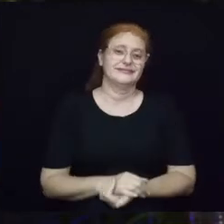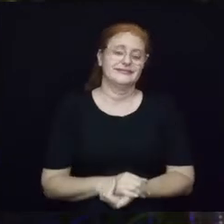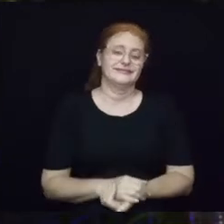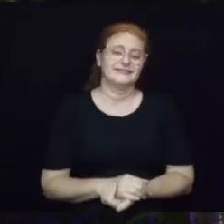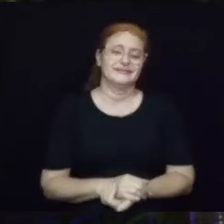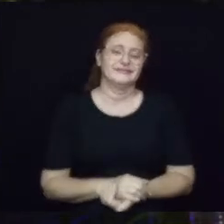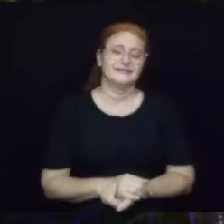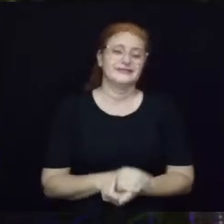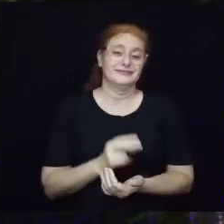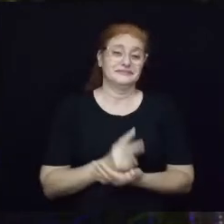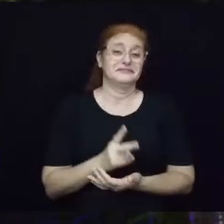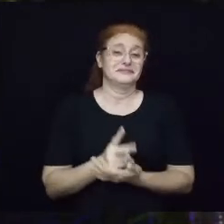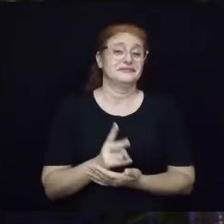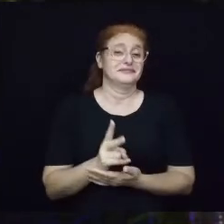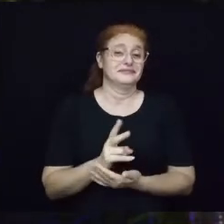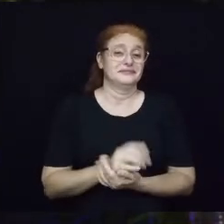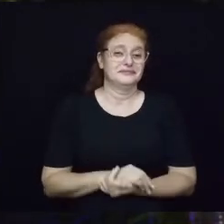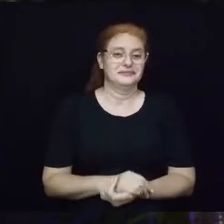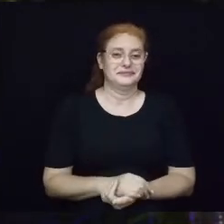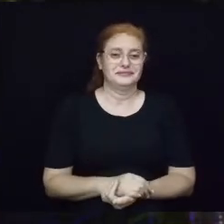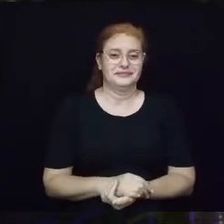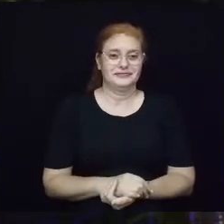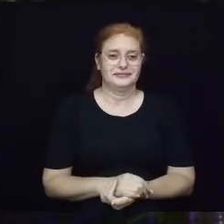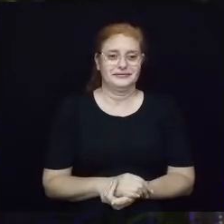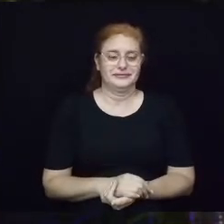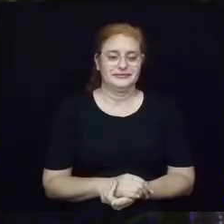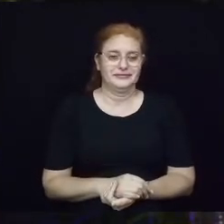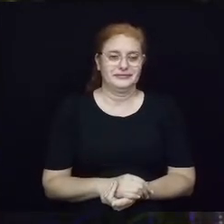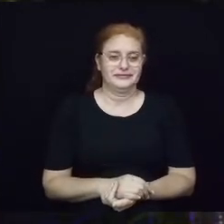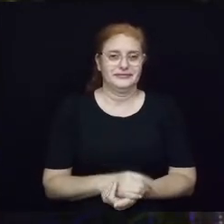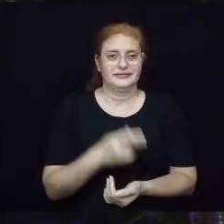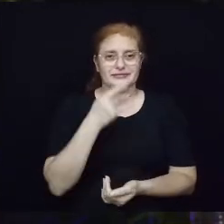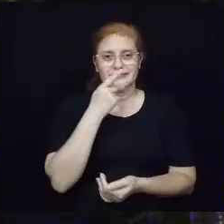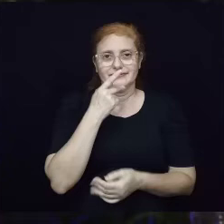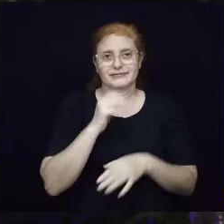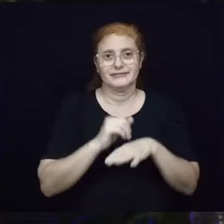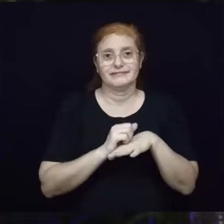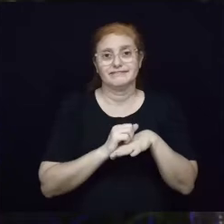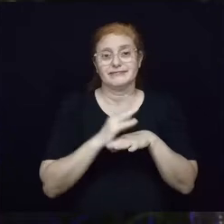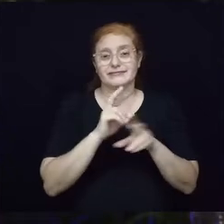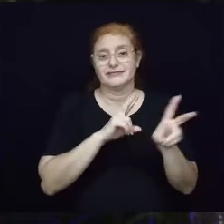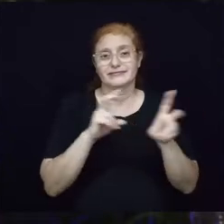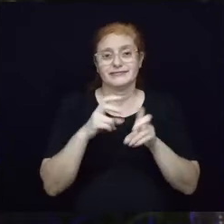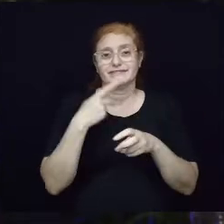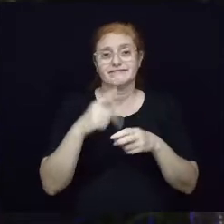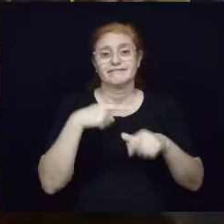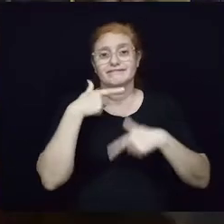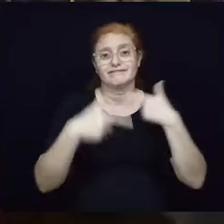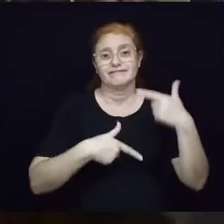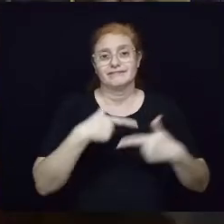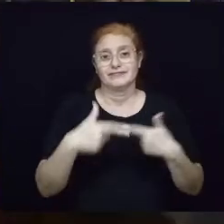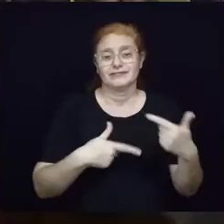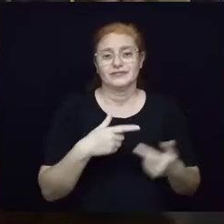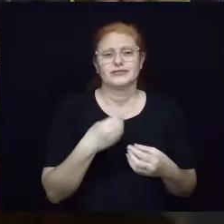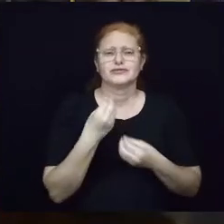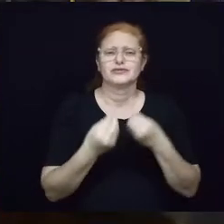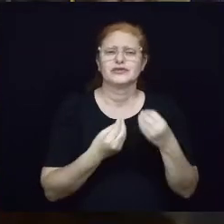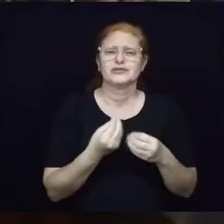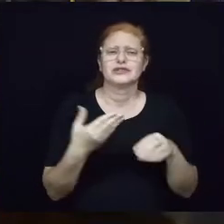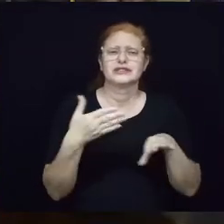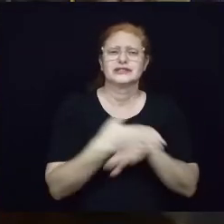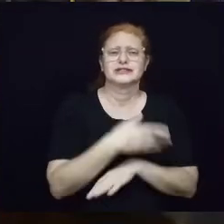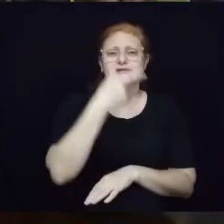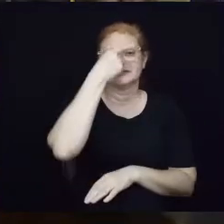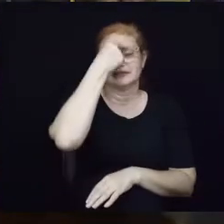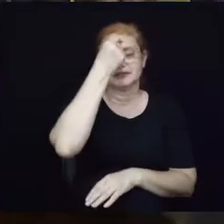Mas, Mauro, continua. De repente, vamos, né, nos falar um pouco mais sobre o teu trabalho. Como é que foi o ingresso